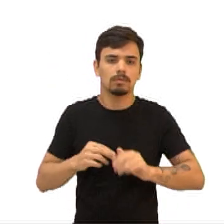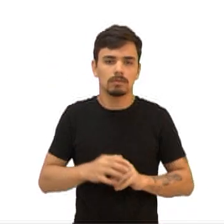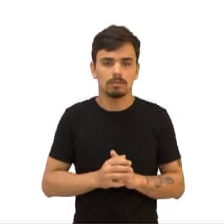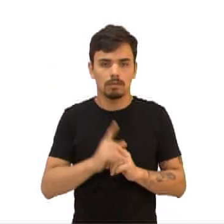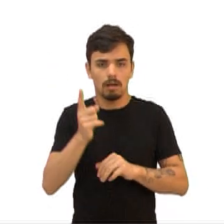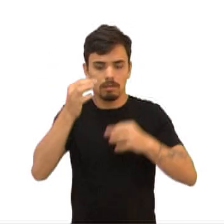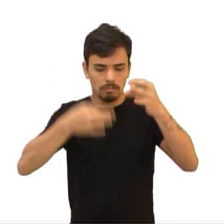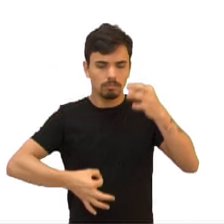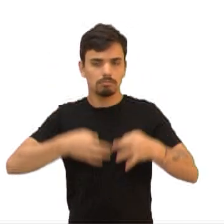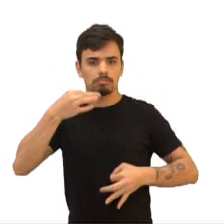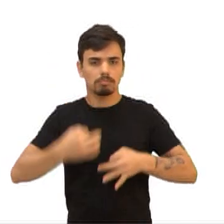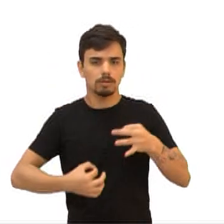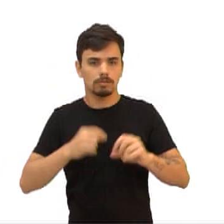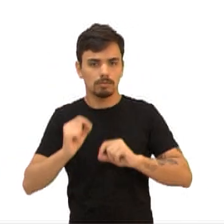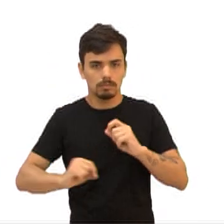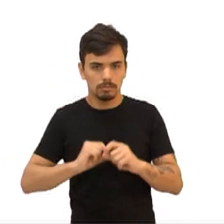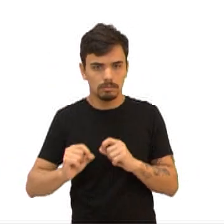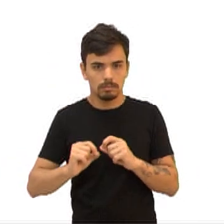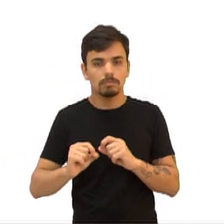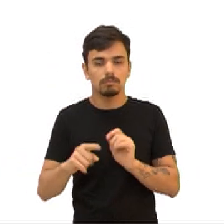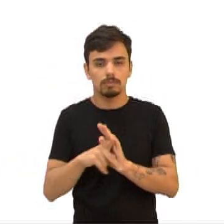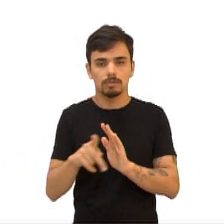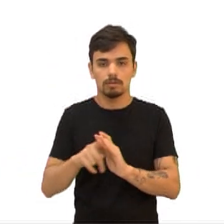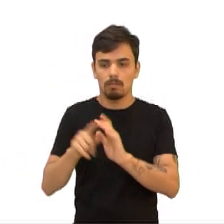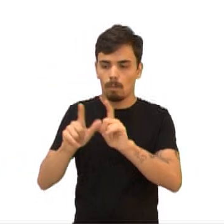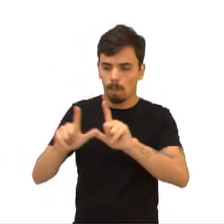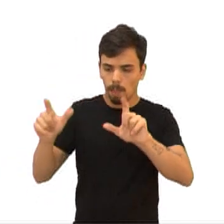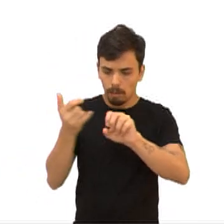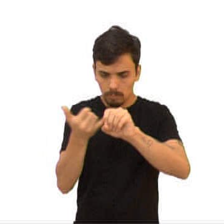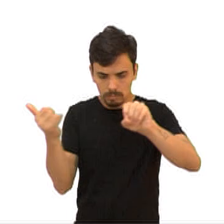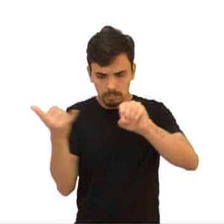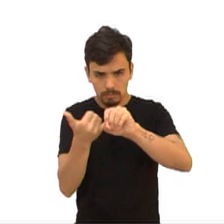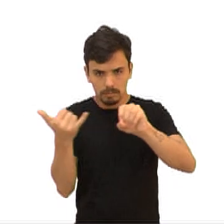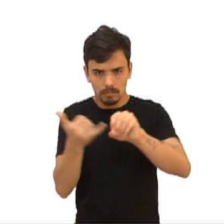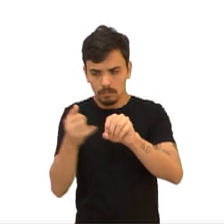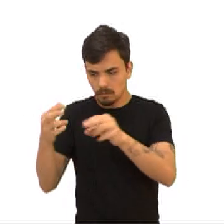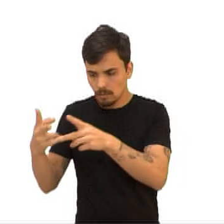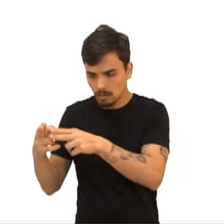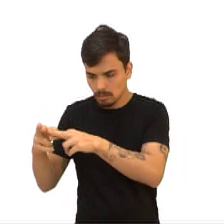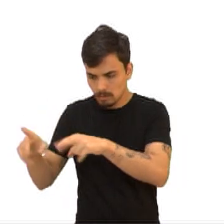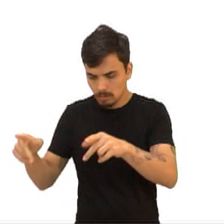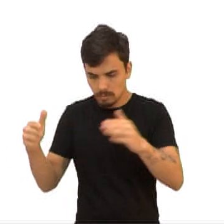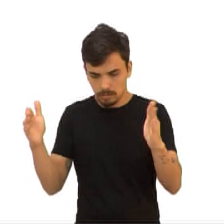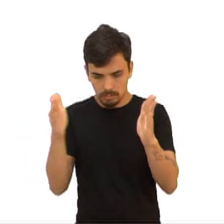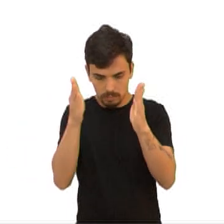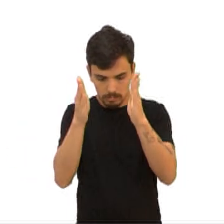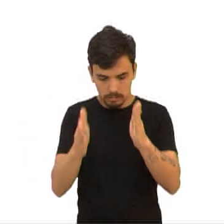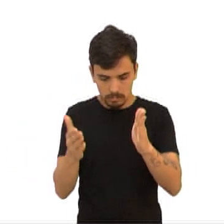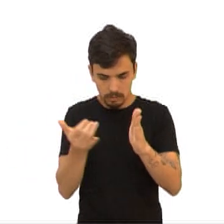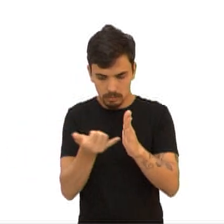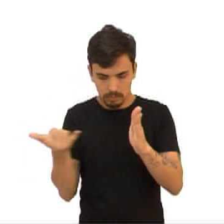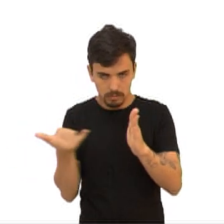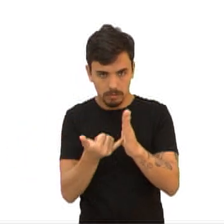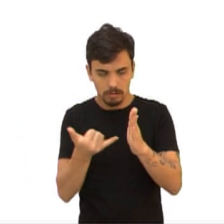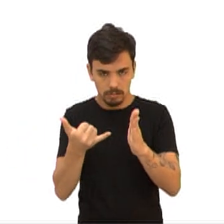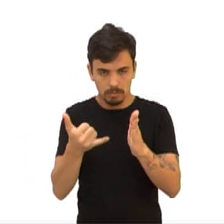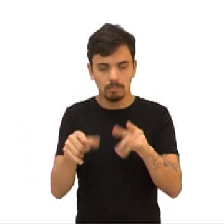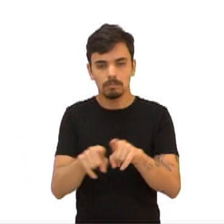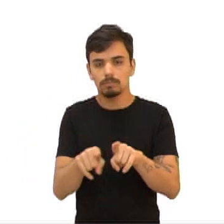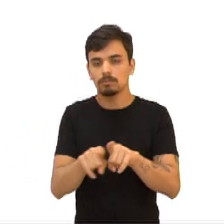o comportamento de um capacitor de placas paralelas submetido à tensão em volts